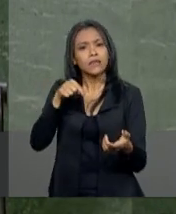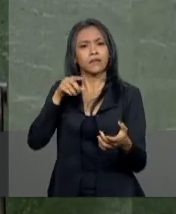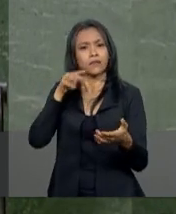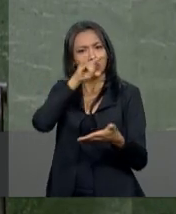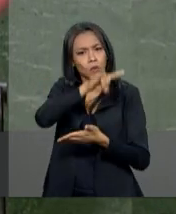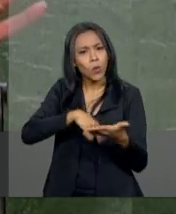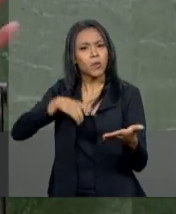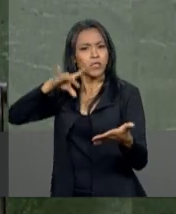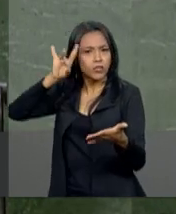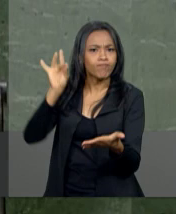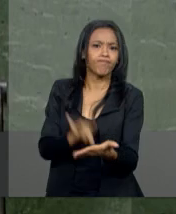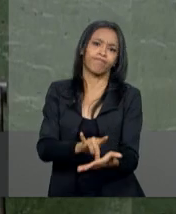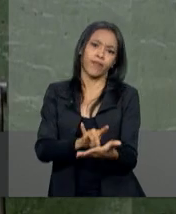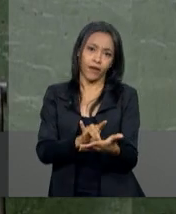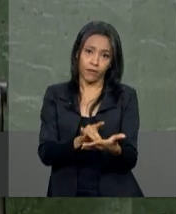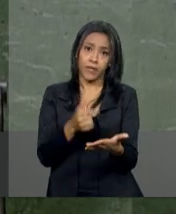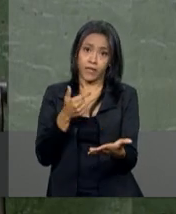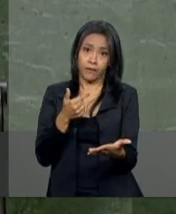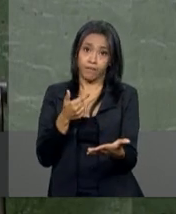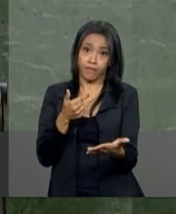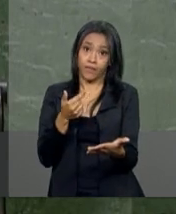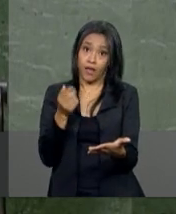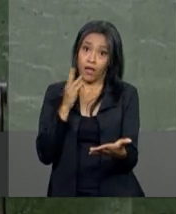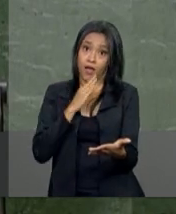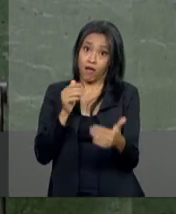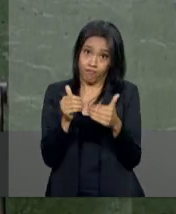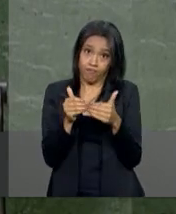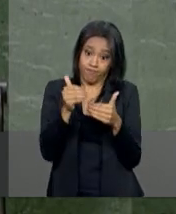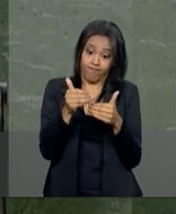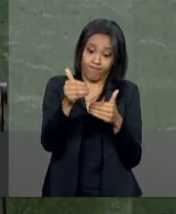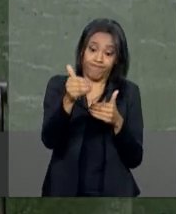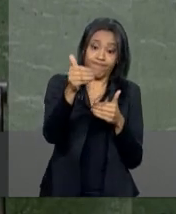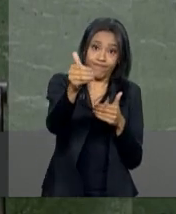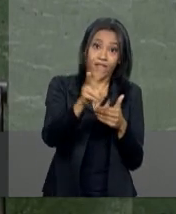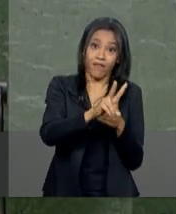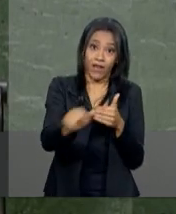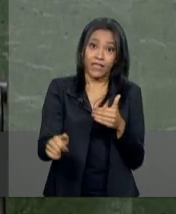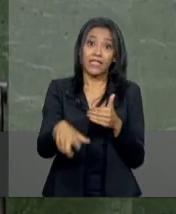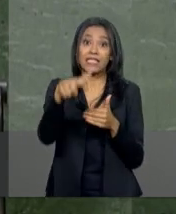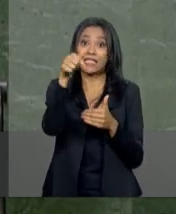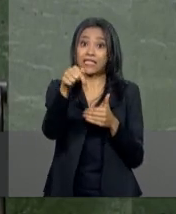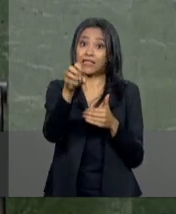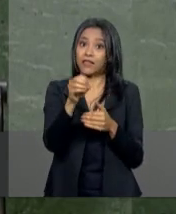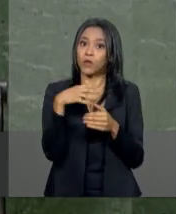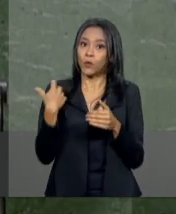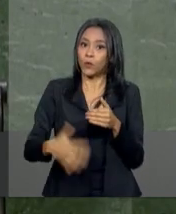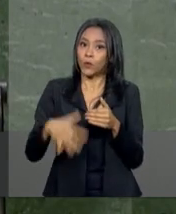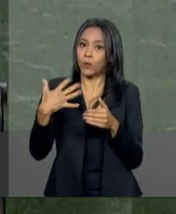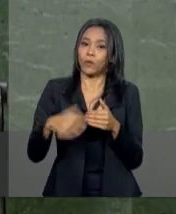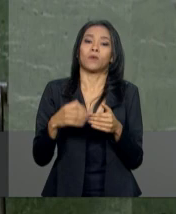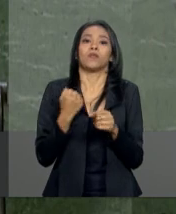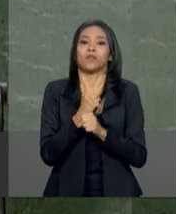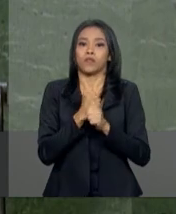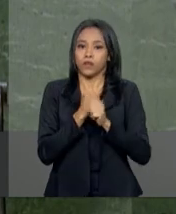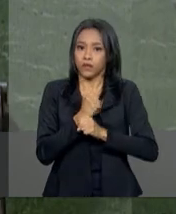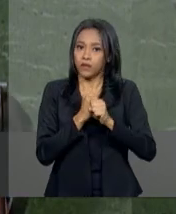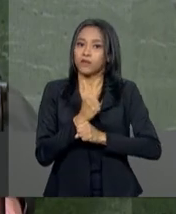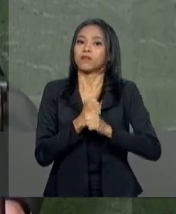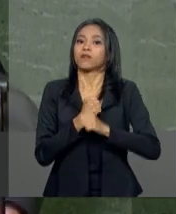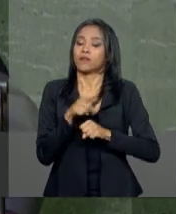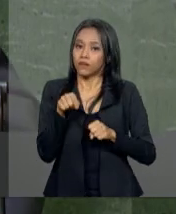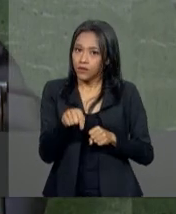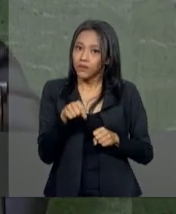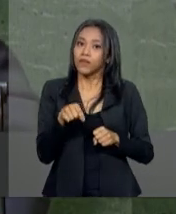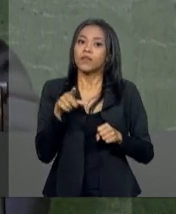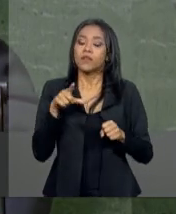e em breve como foi dito aqui completará sete décadas é imperativo que demanda